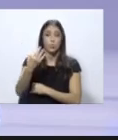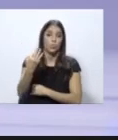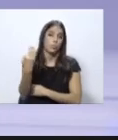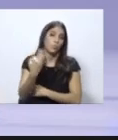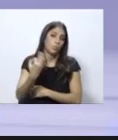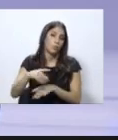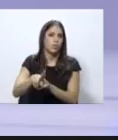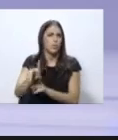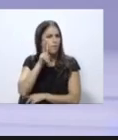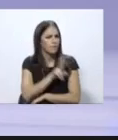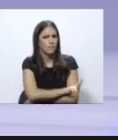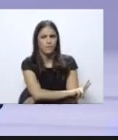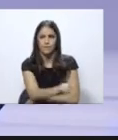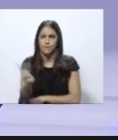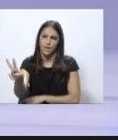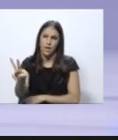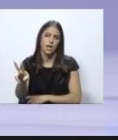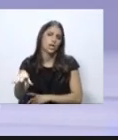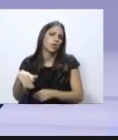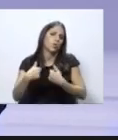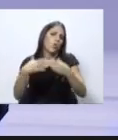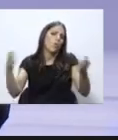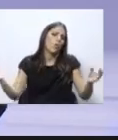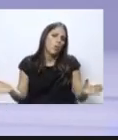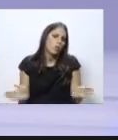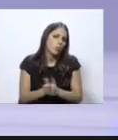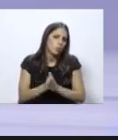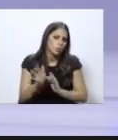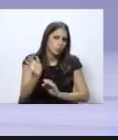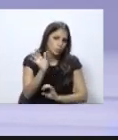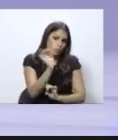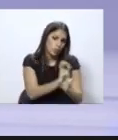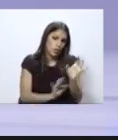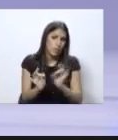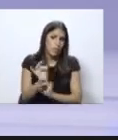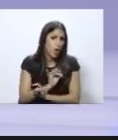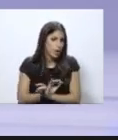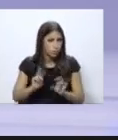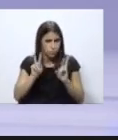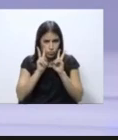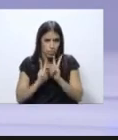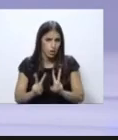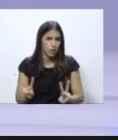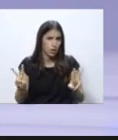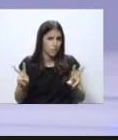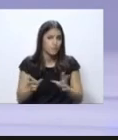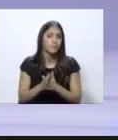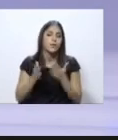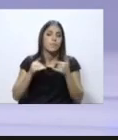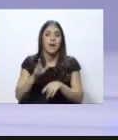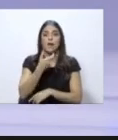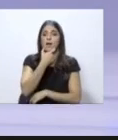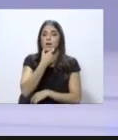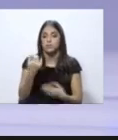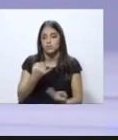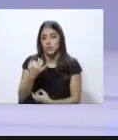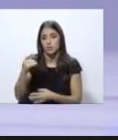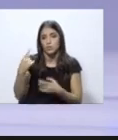observa os grandes campeonatos, os 5 principais campeonatos e mesmo outros campeonatos. Mas, tendo em atenção o